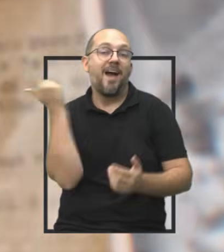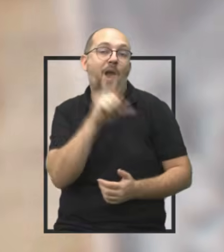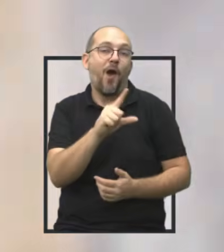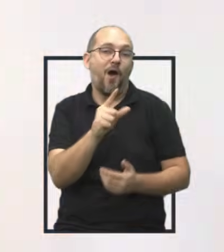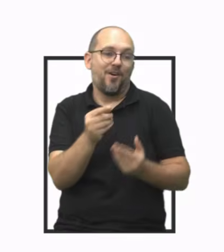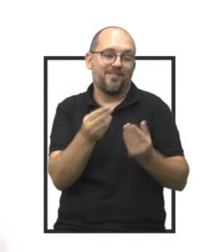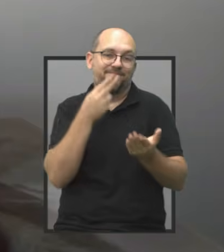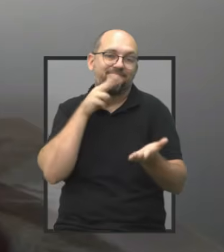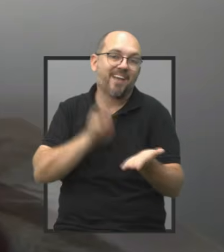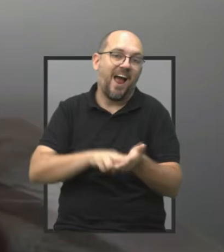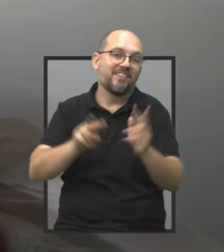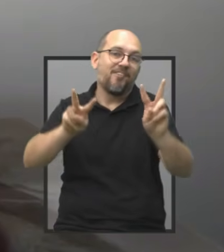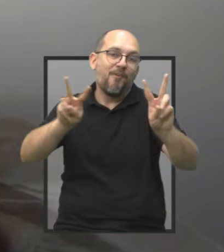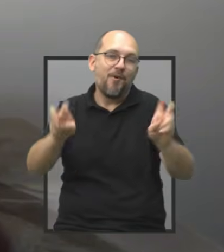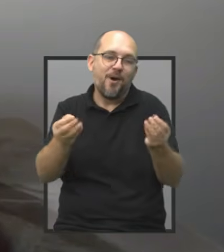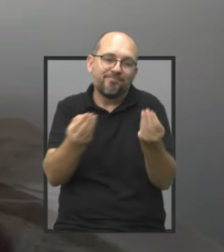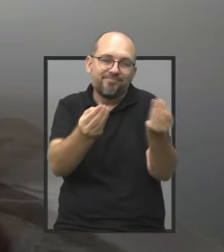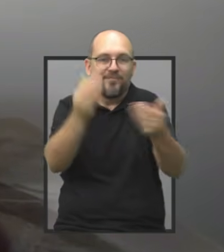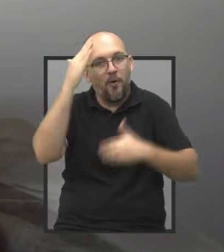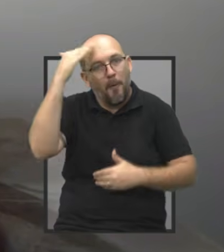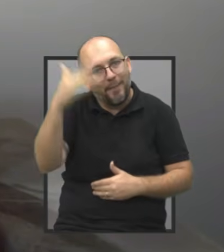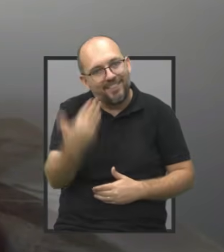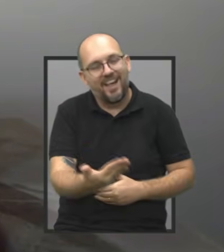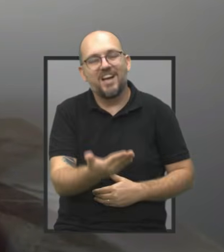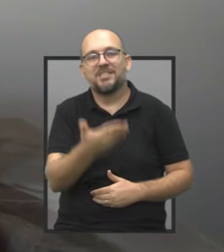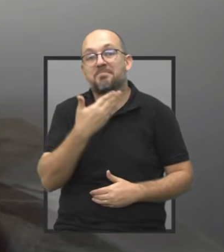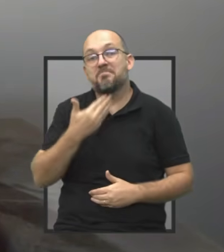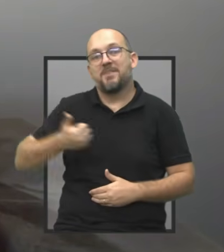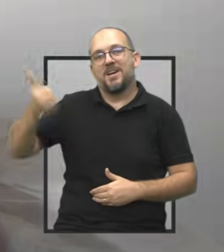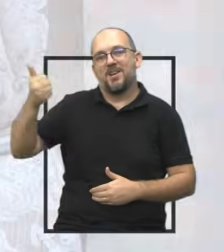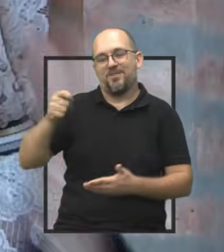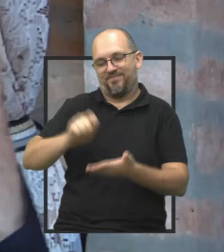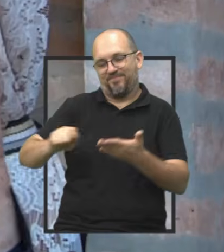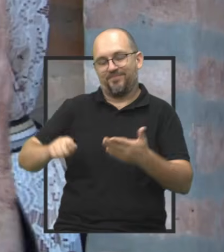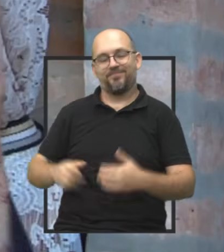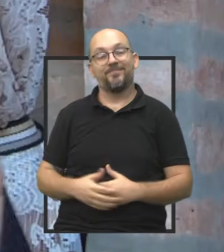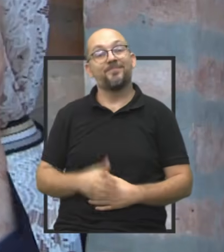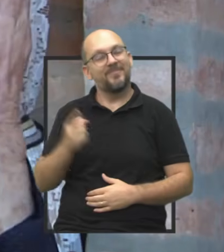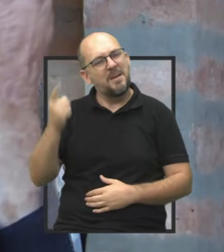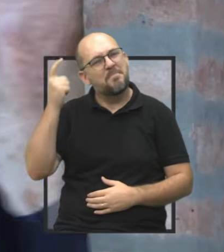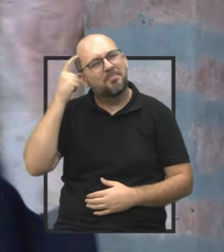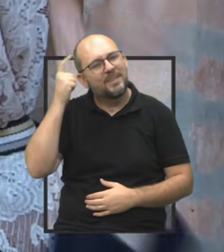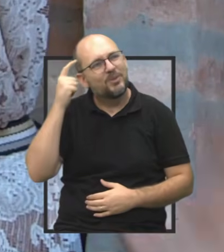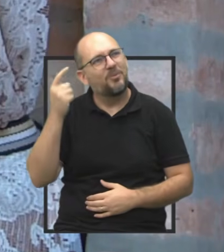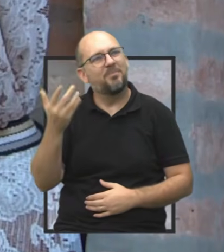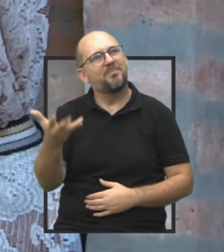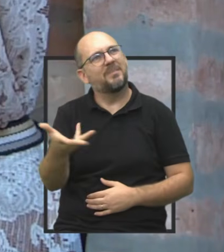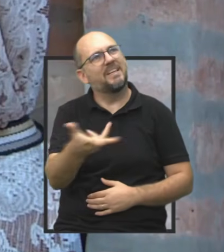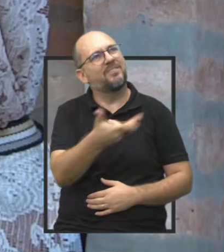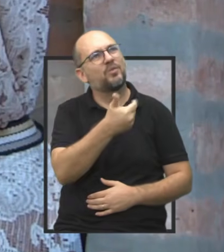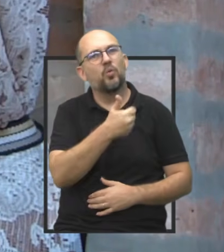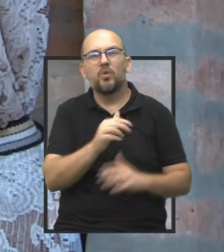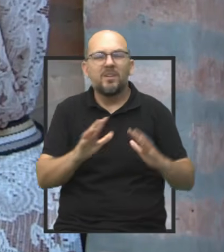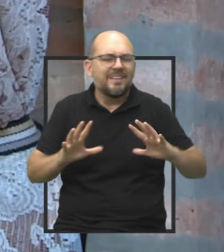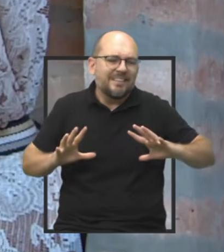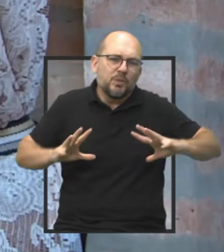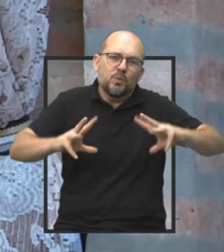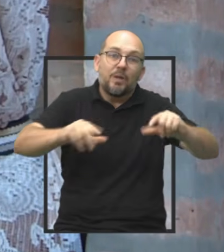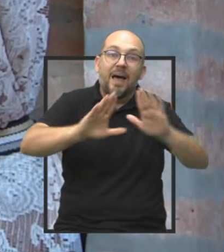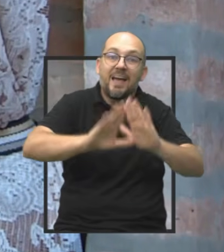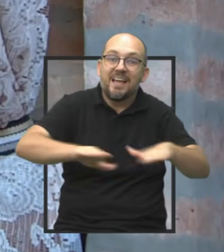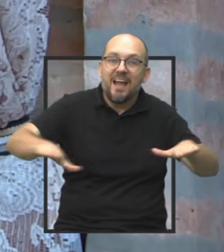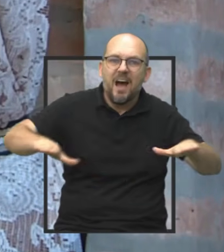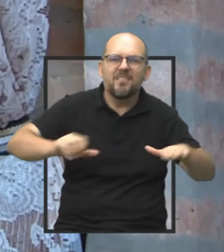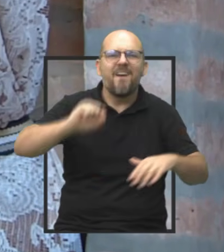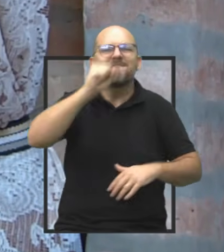né? Da carta que fez, a dela foi a melhor. Você já pensou que coisa maravilhosa? Ele era amado